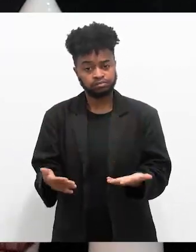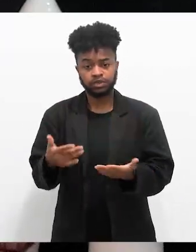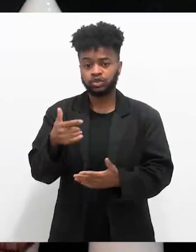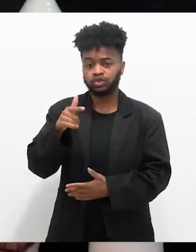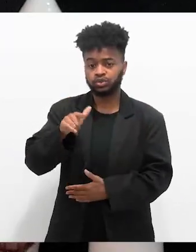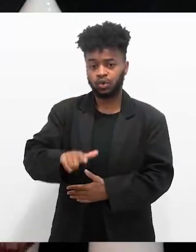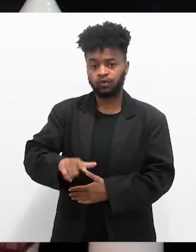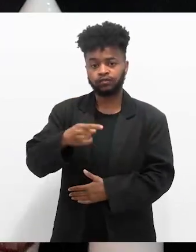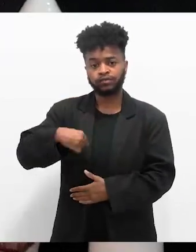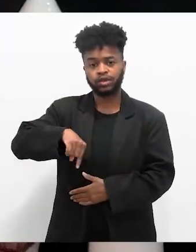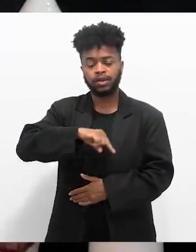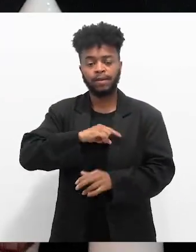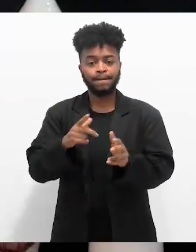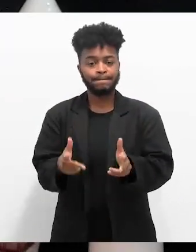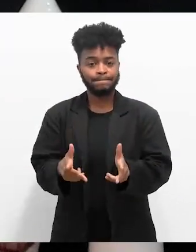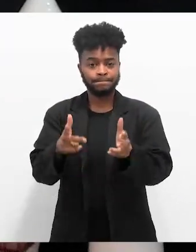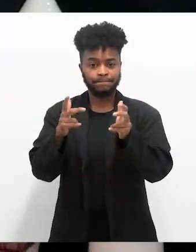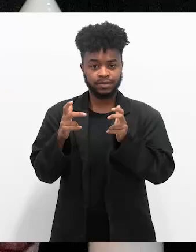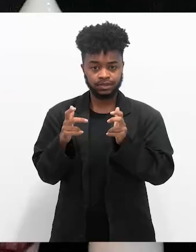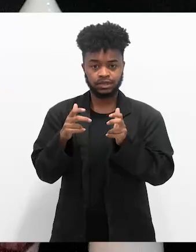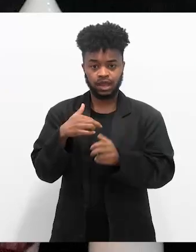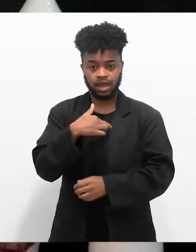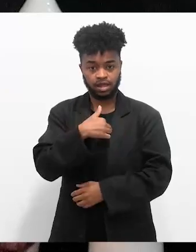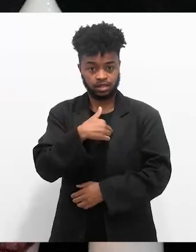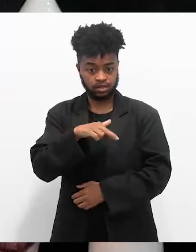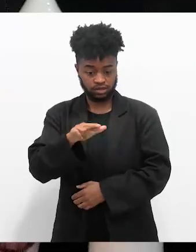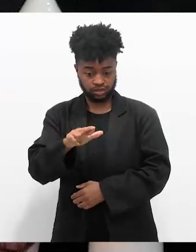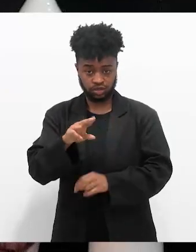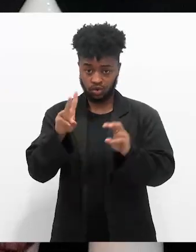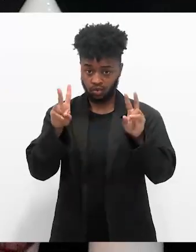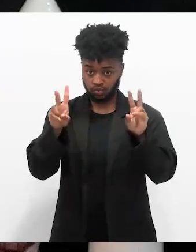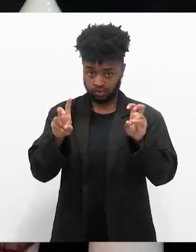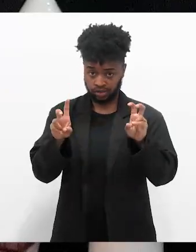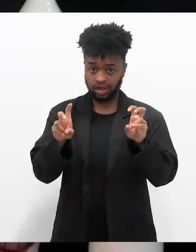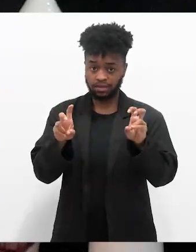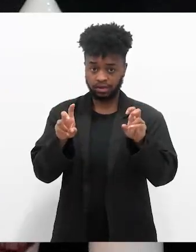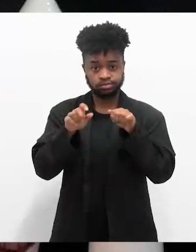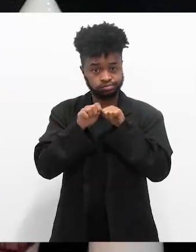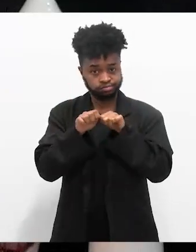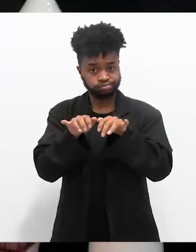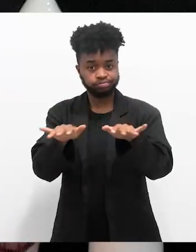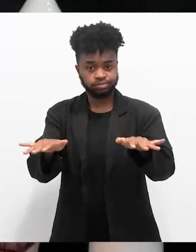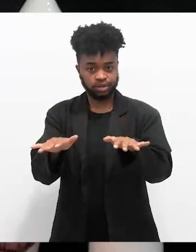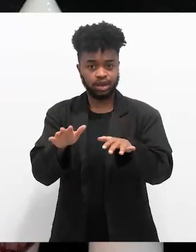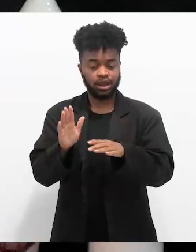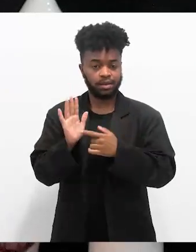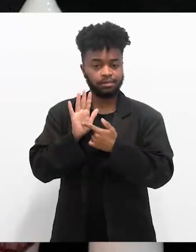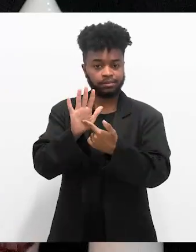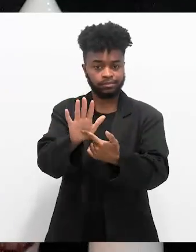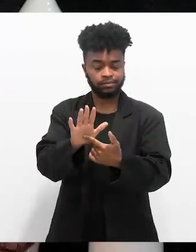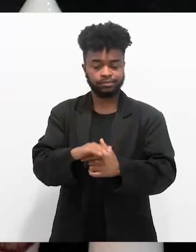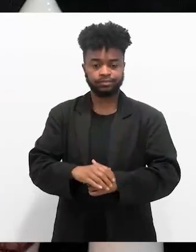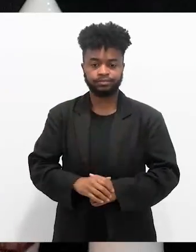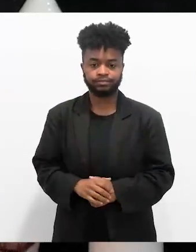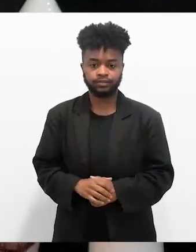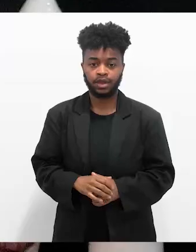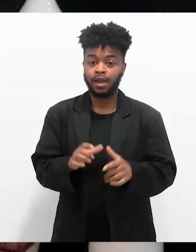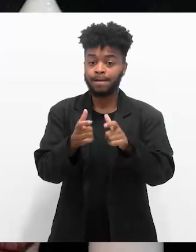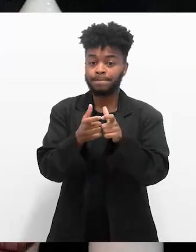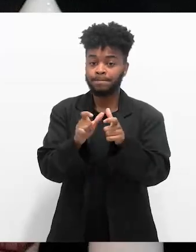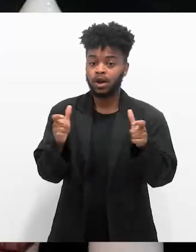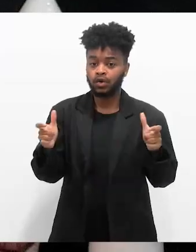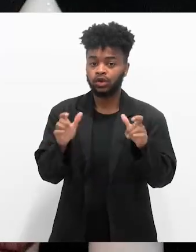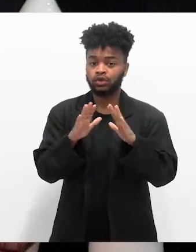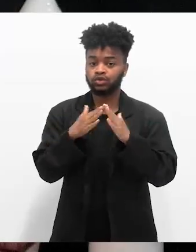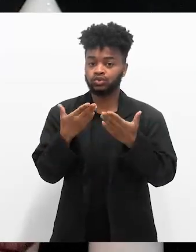ver, a religiosidade vem para a avenida. A maioria das escolas de samba que já